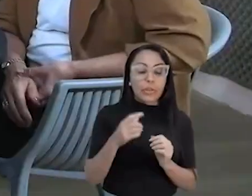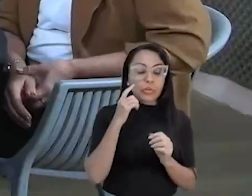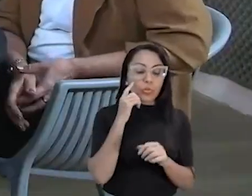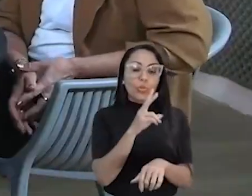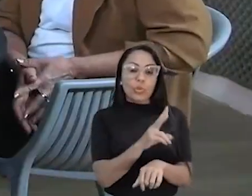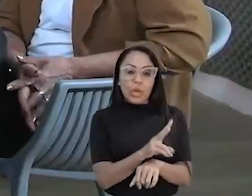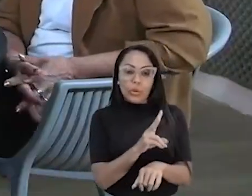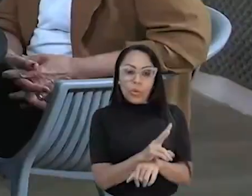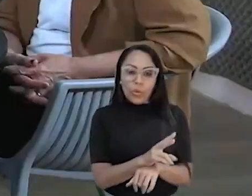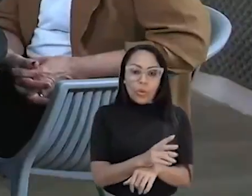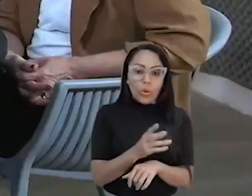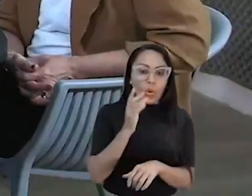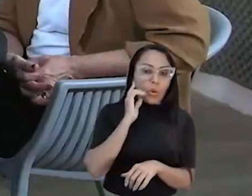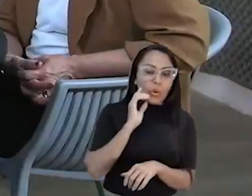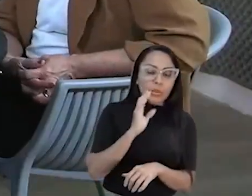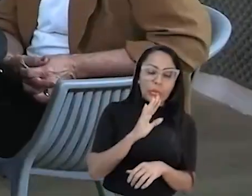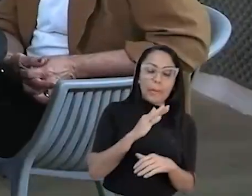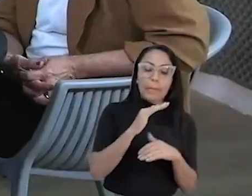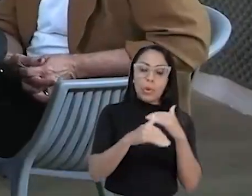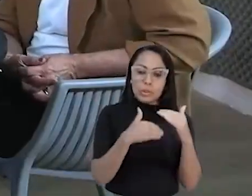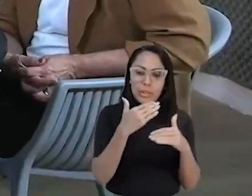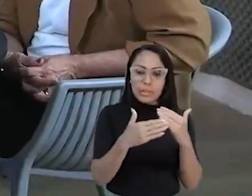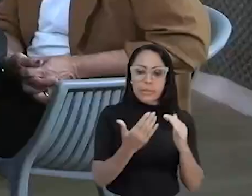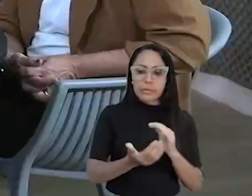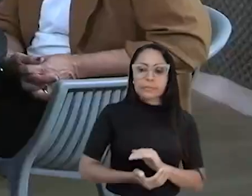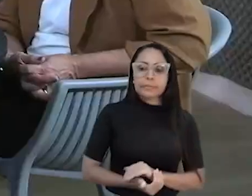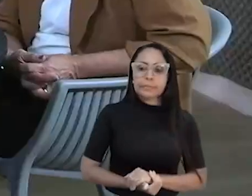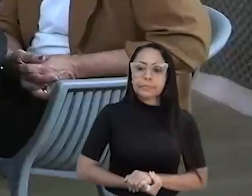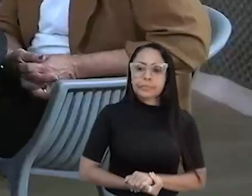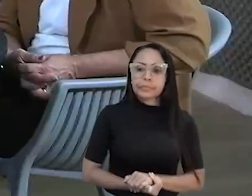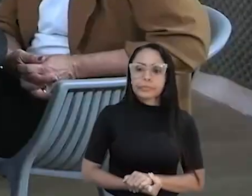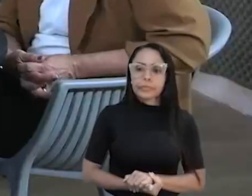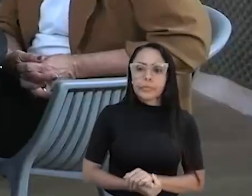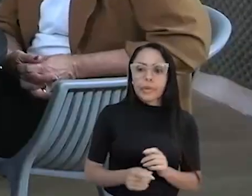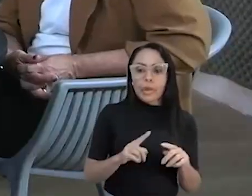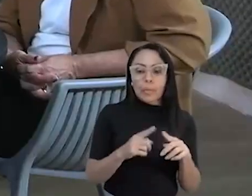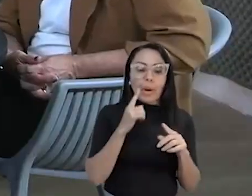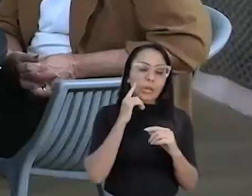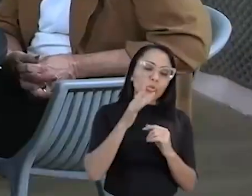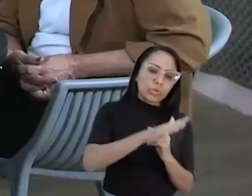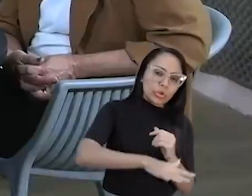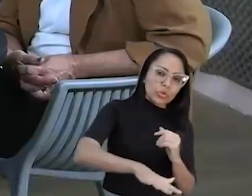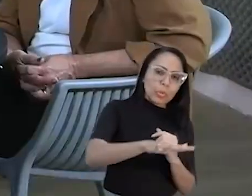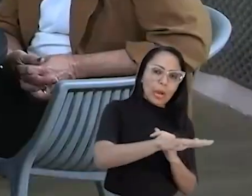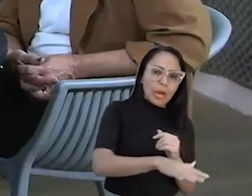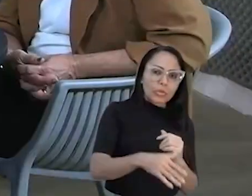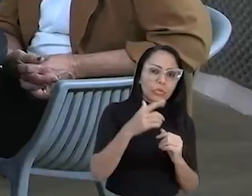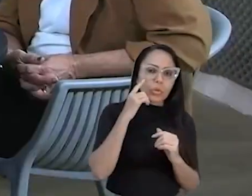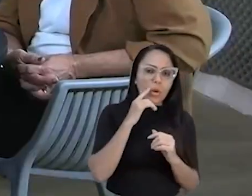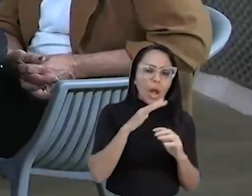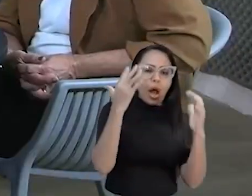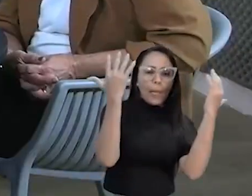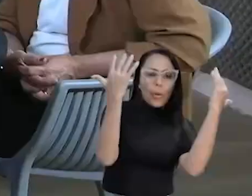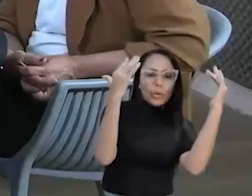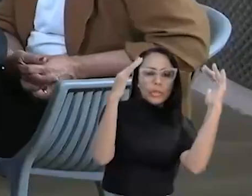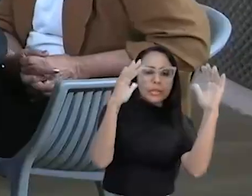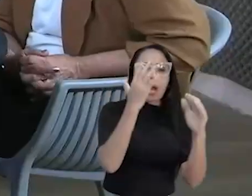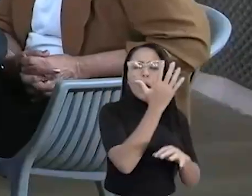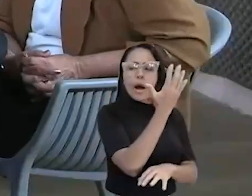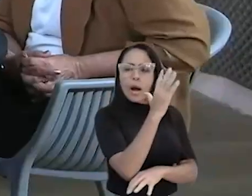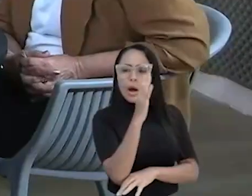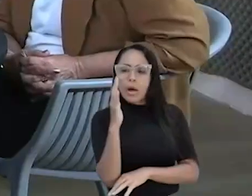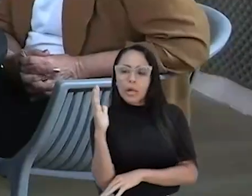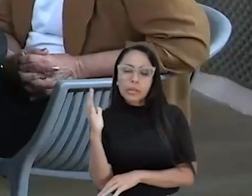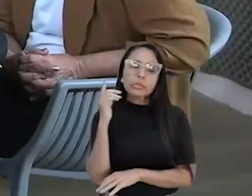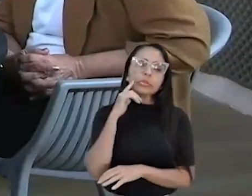cuidador não é tão sensato. Eficiente. Mas os espaços muito arborizados, né, na medida do possível.